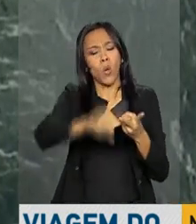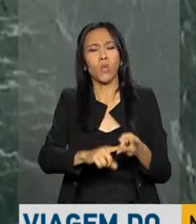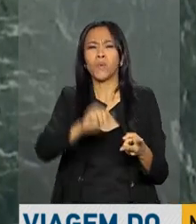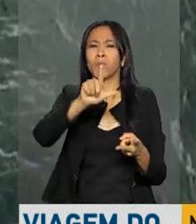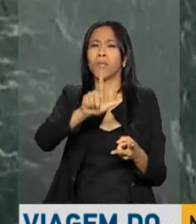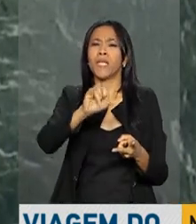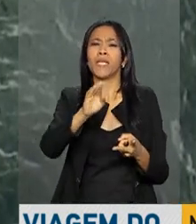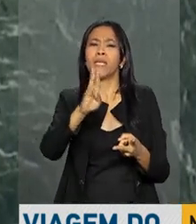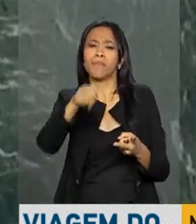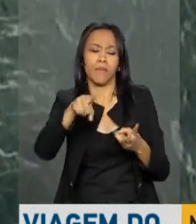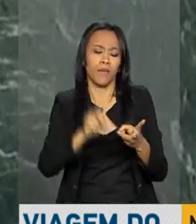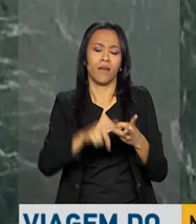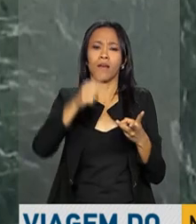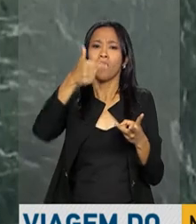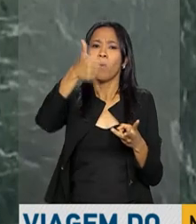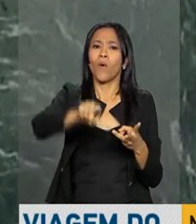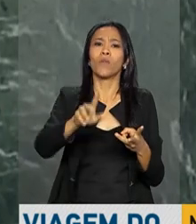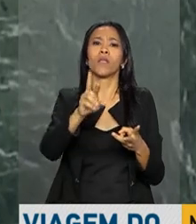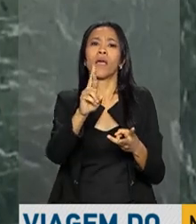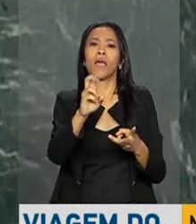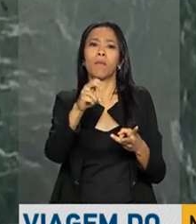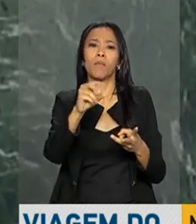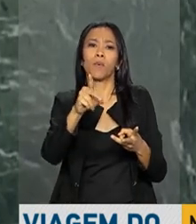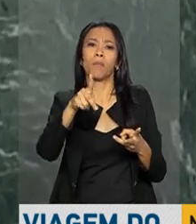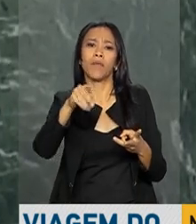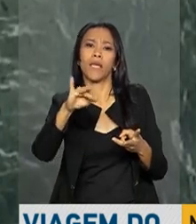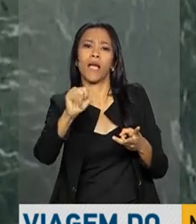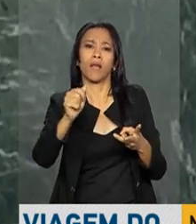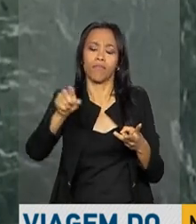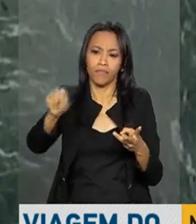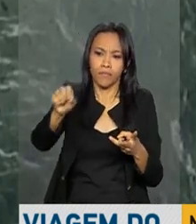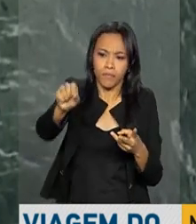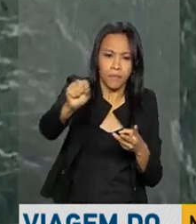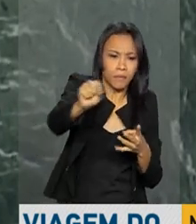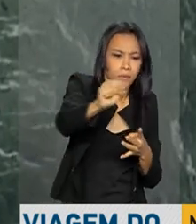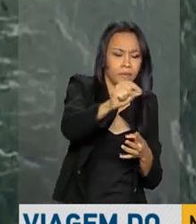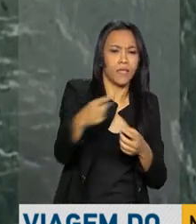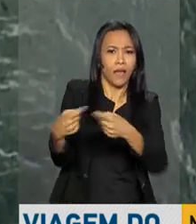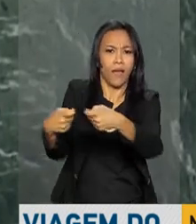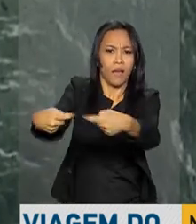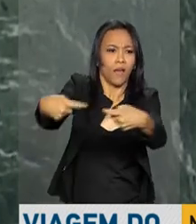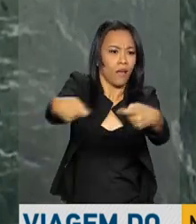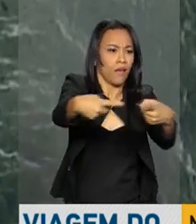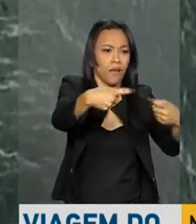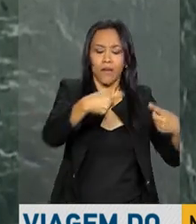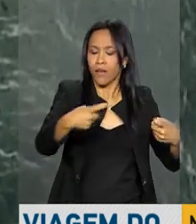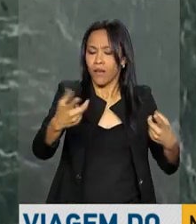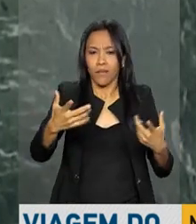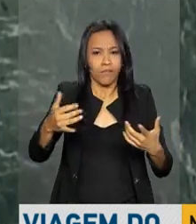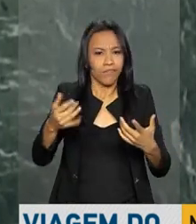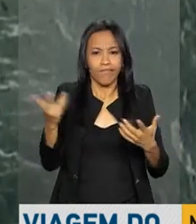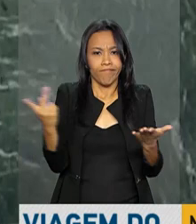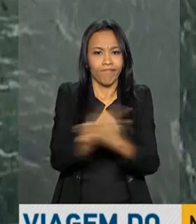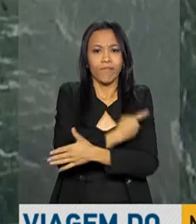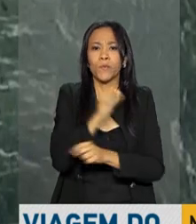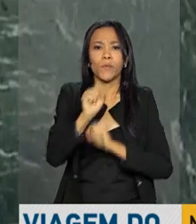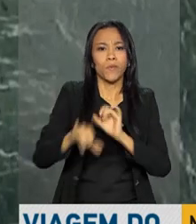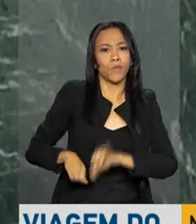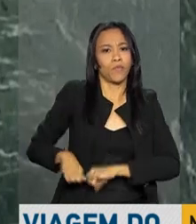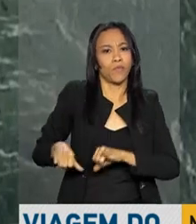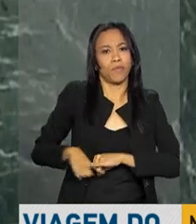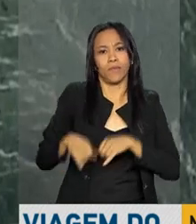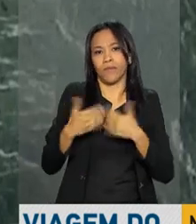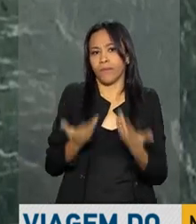no Mali ou na República Centro-Africana, as guerras causam sofrimentos intoleráveis que naturalmente